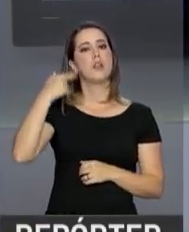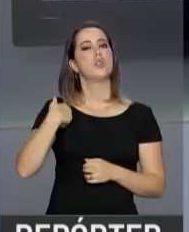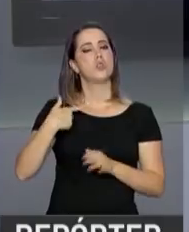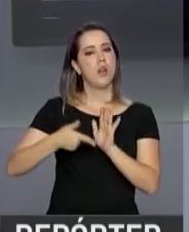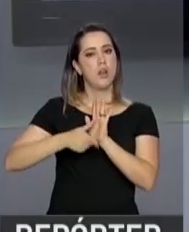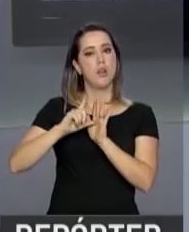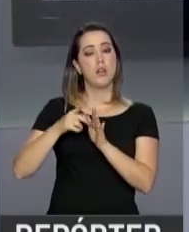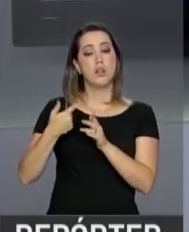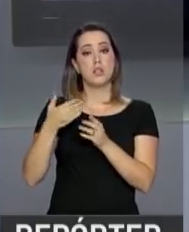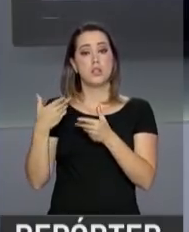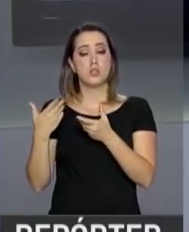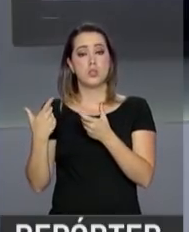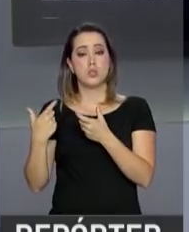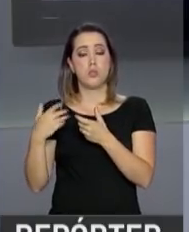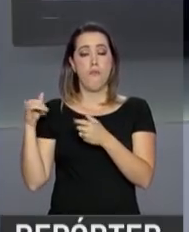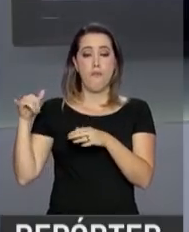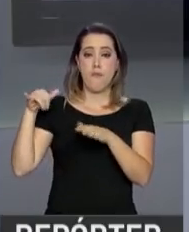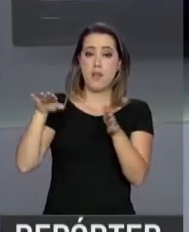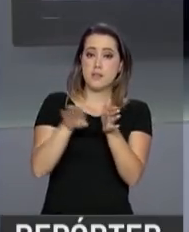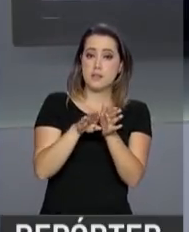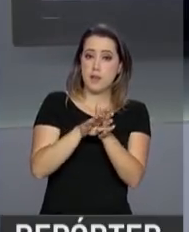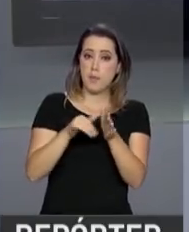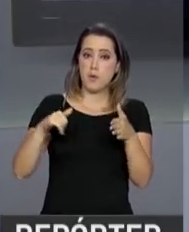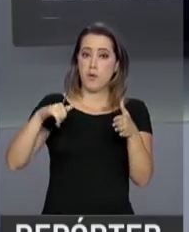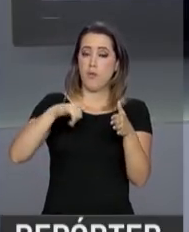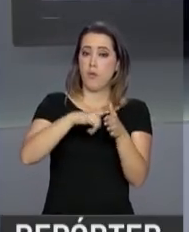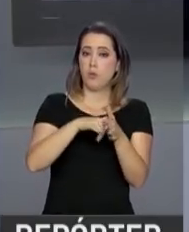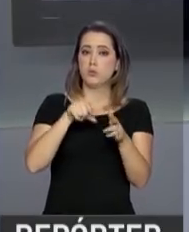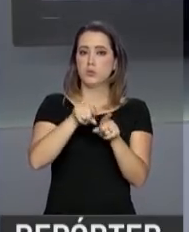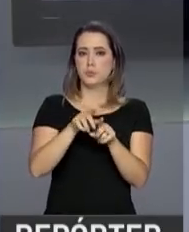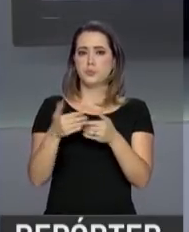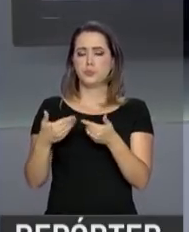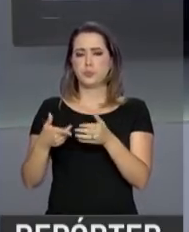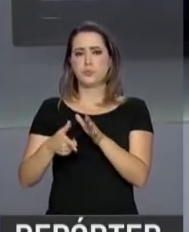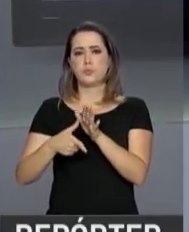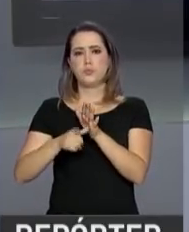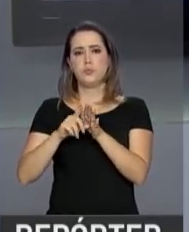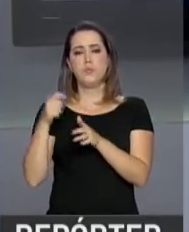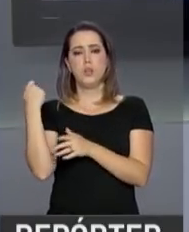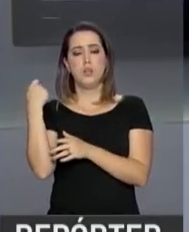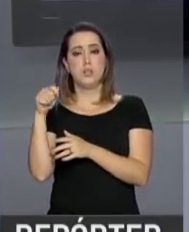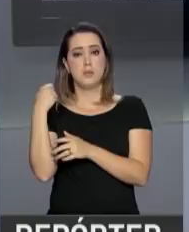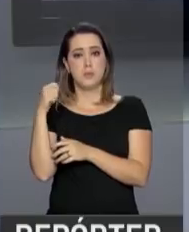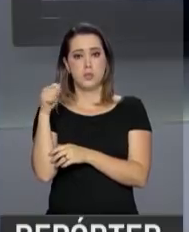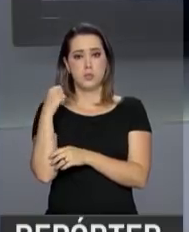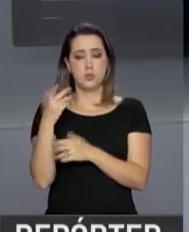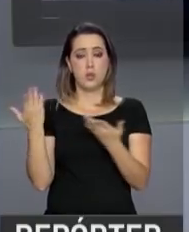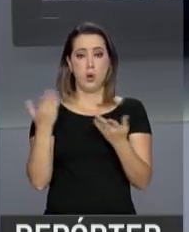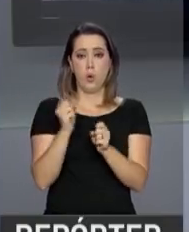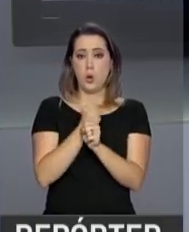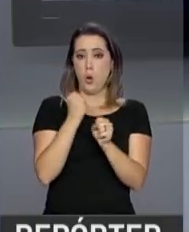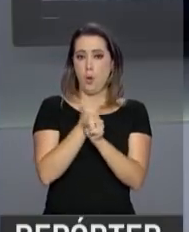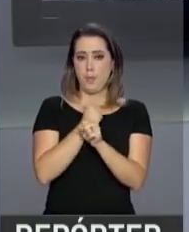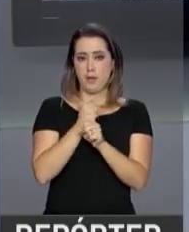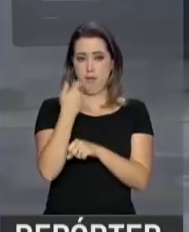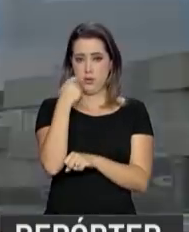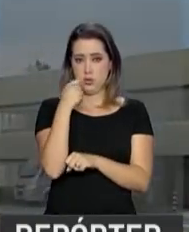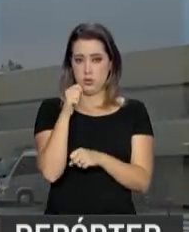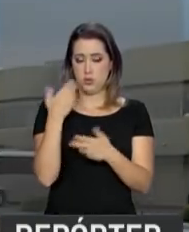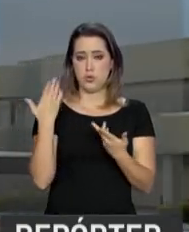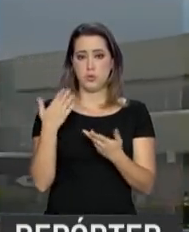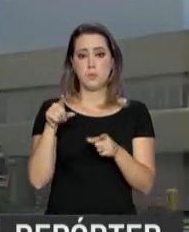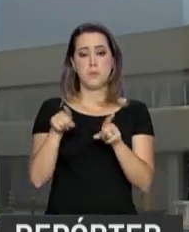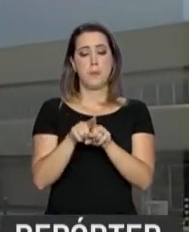voos antidirecionados ao terminal de Puerto Iguaçu, localizado na província de Misiones, na Argentina, que passa por obras. O